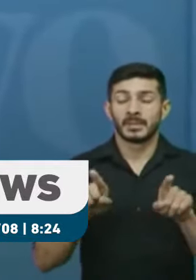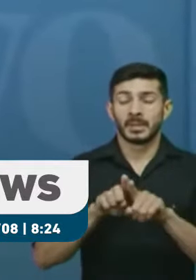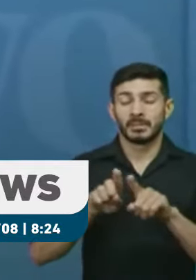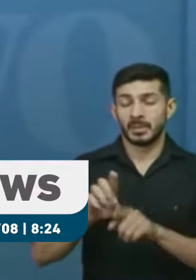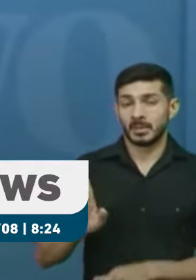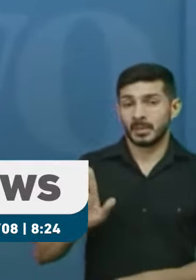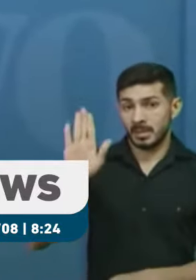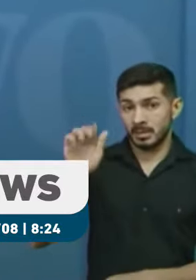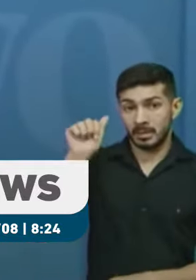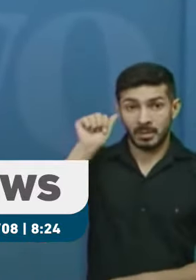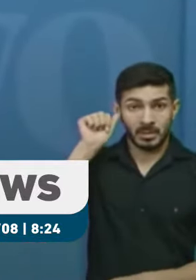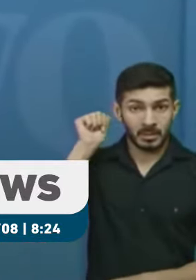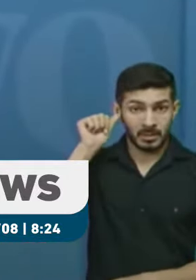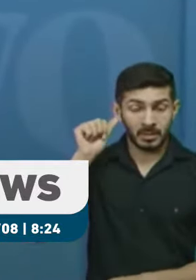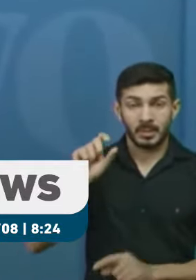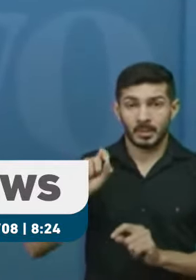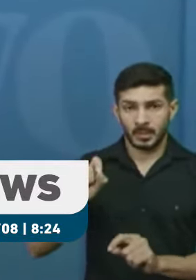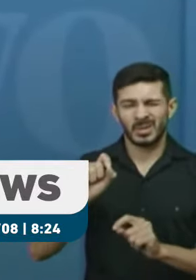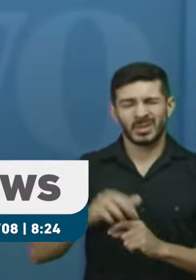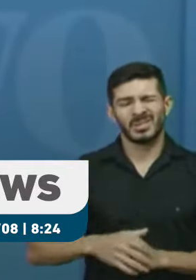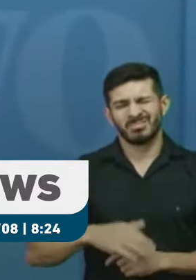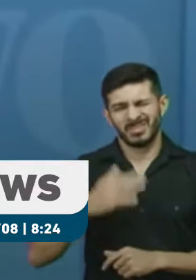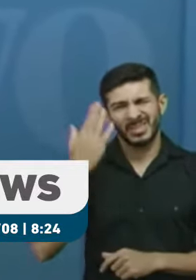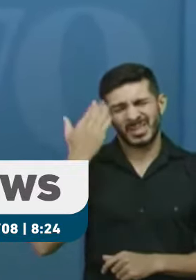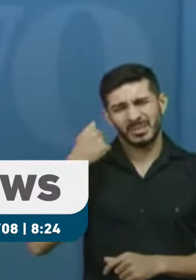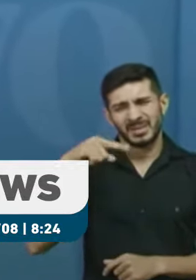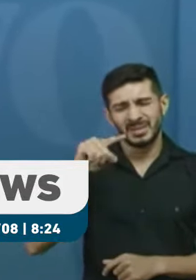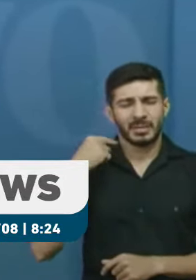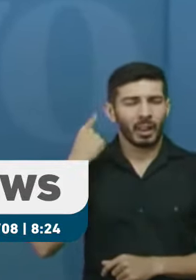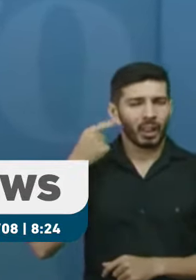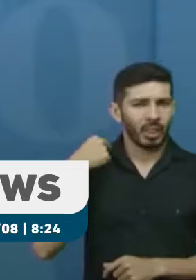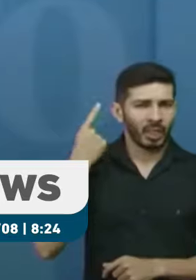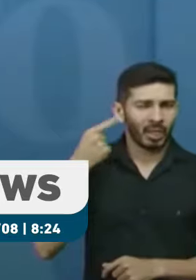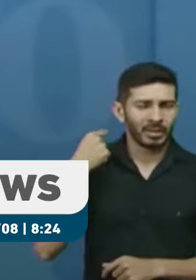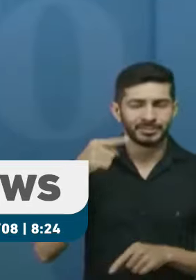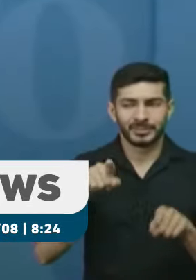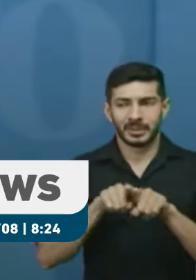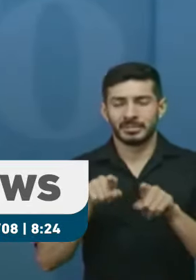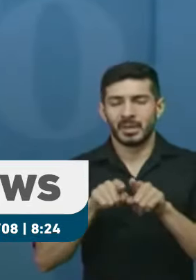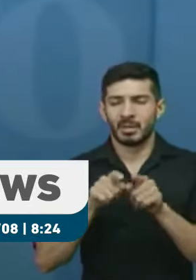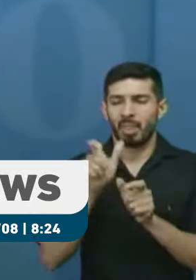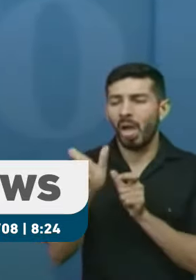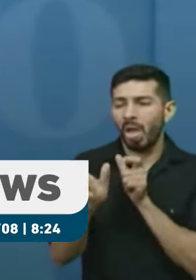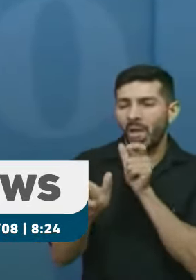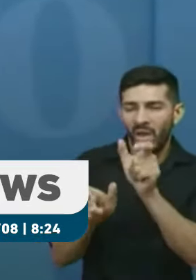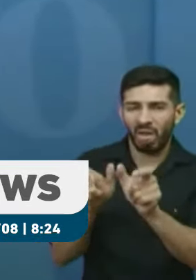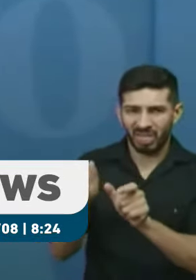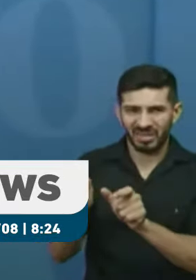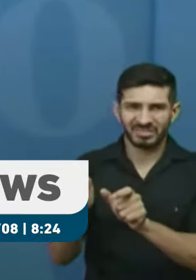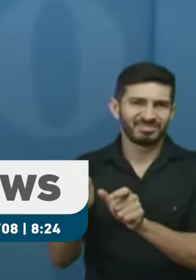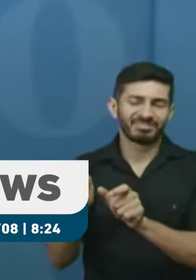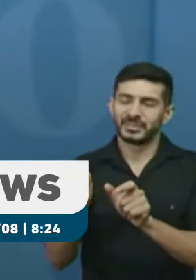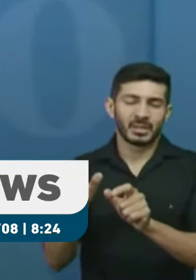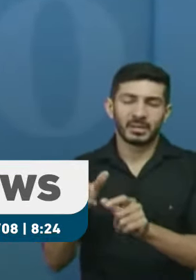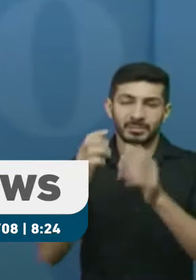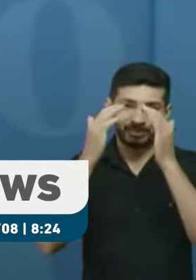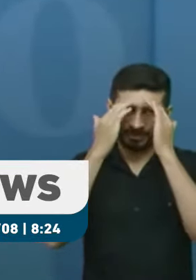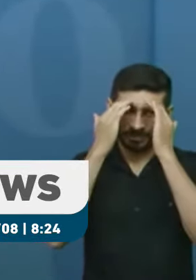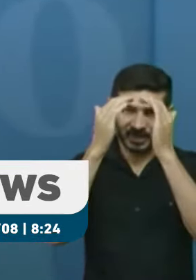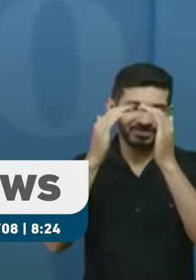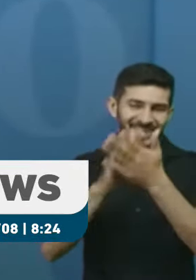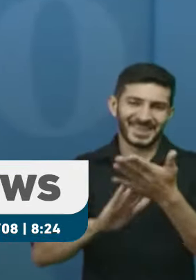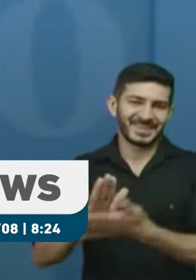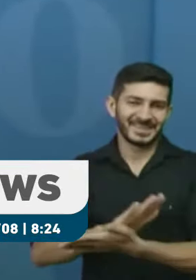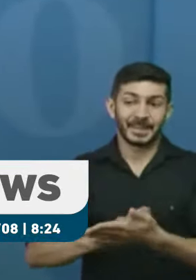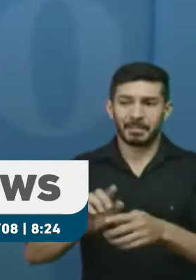André eu já sabia que você era desequilibrado já sabia que você era arrogante e que você não tinha educação eu não sabia